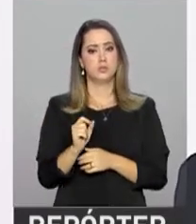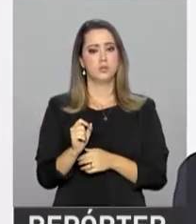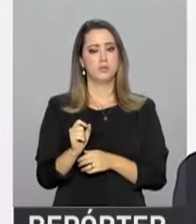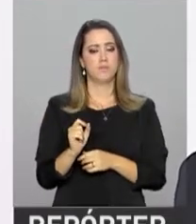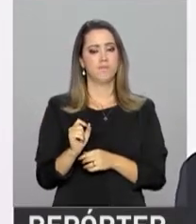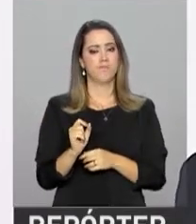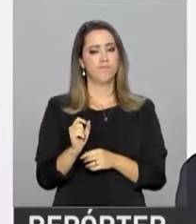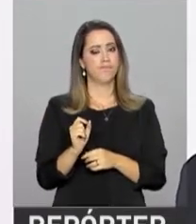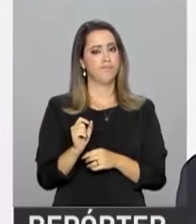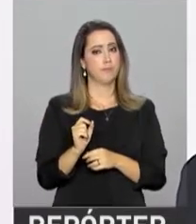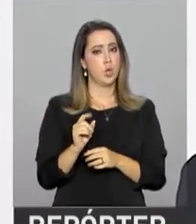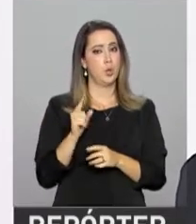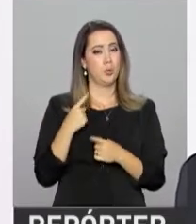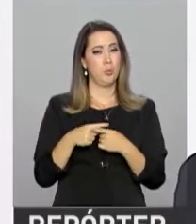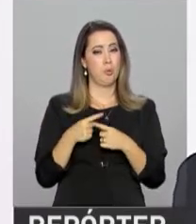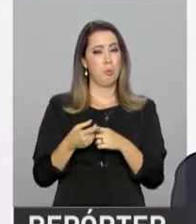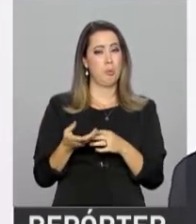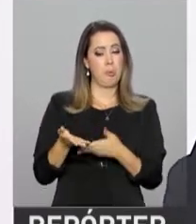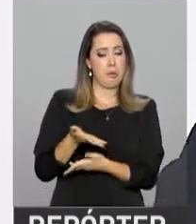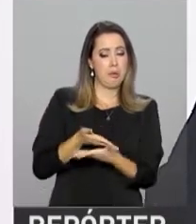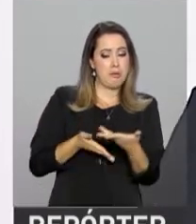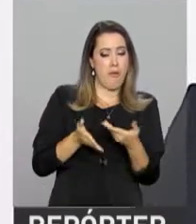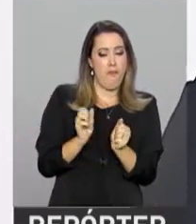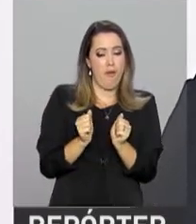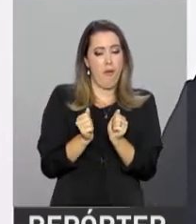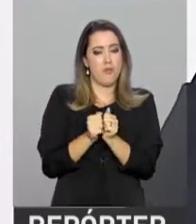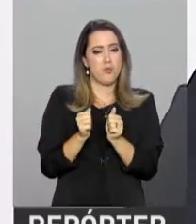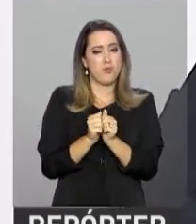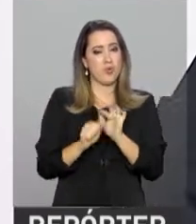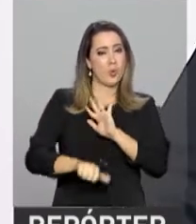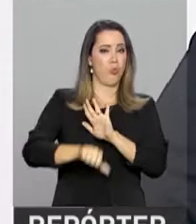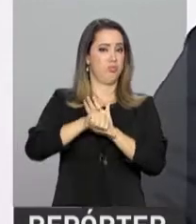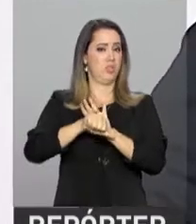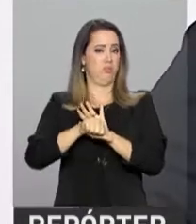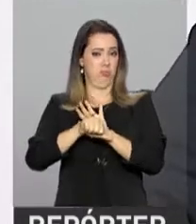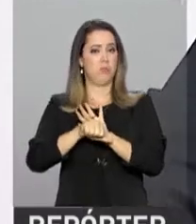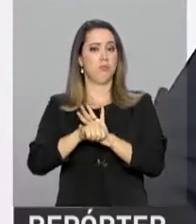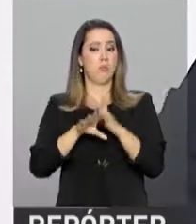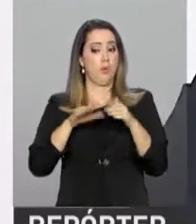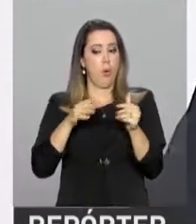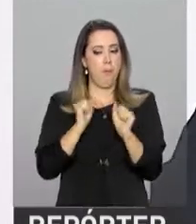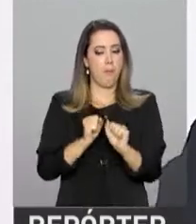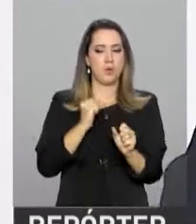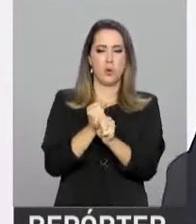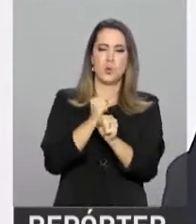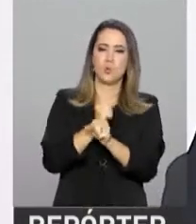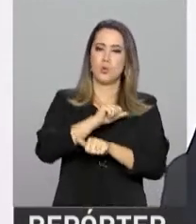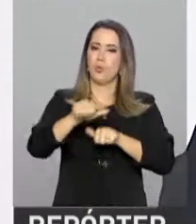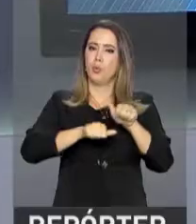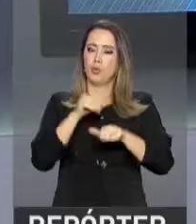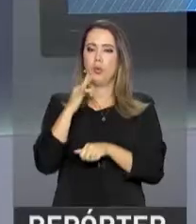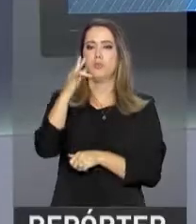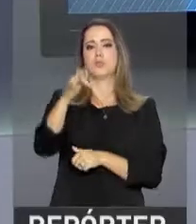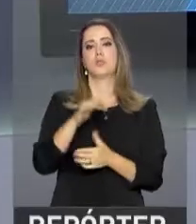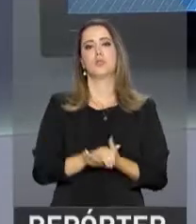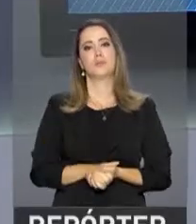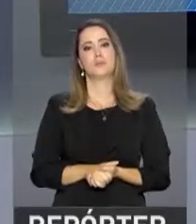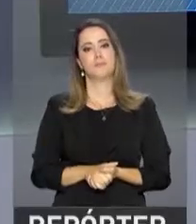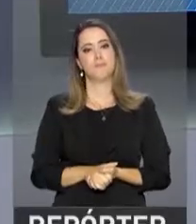relacionadas a atos de lixo que eles possam pela educação construir o seu futuro